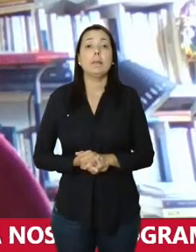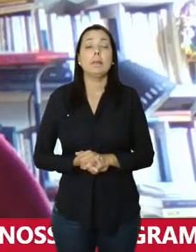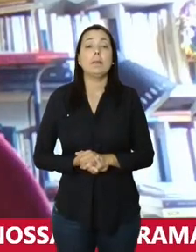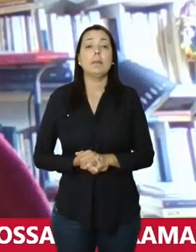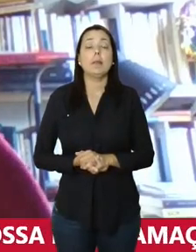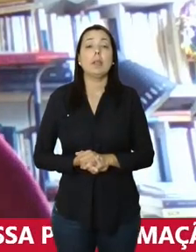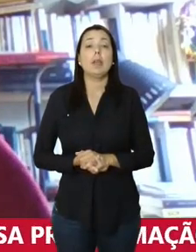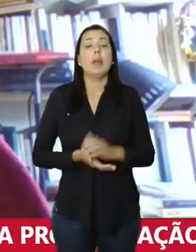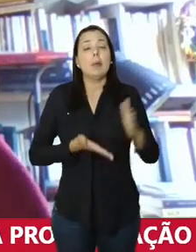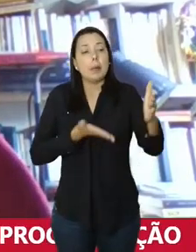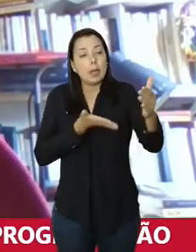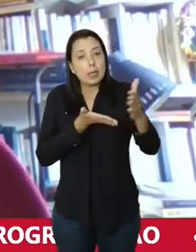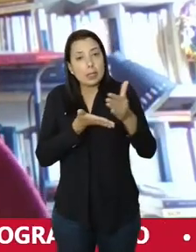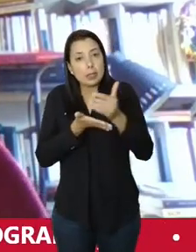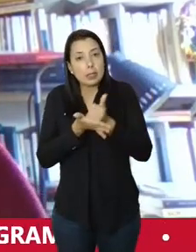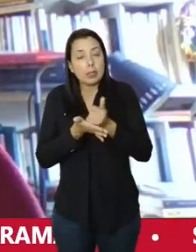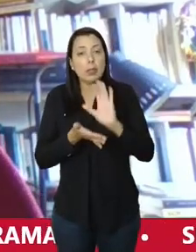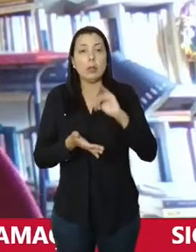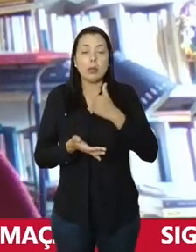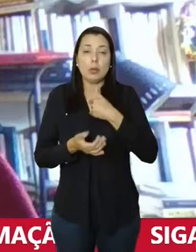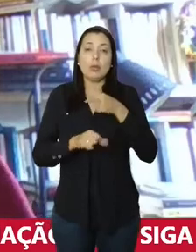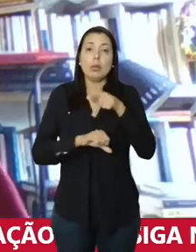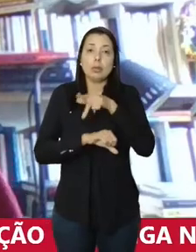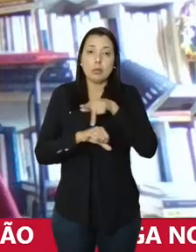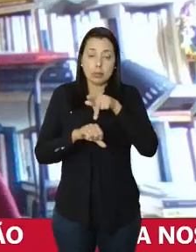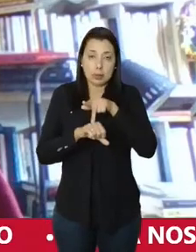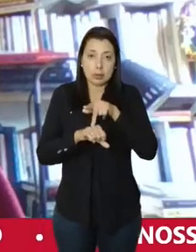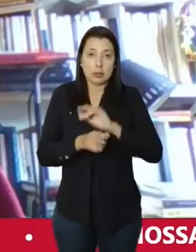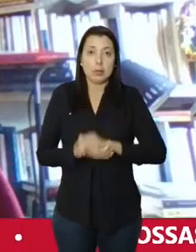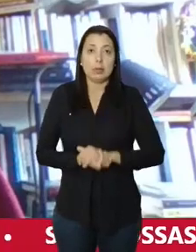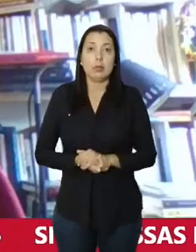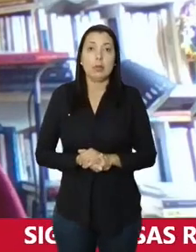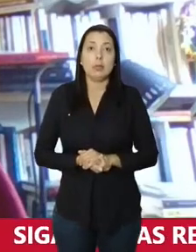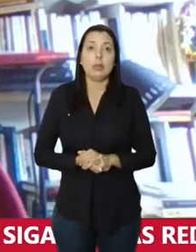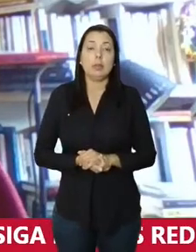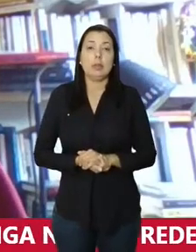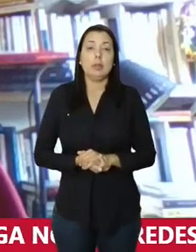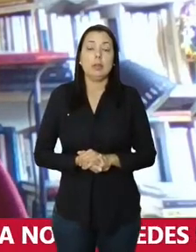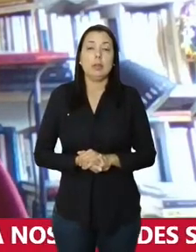para resgatar o nosso país